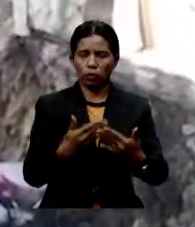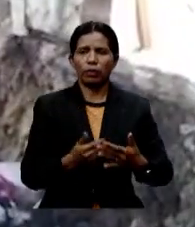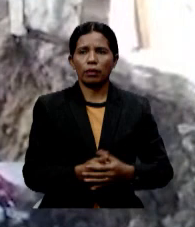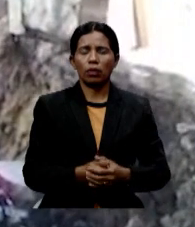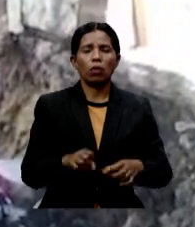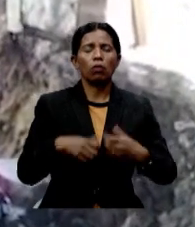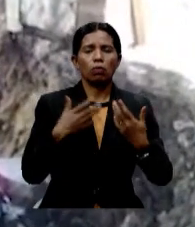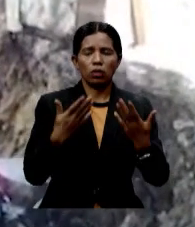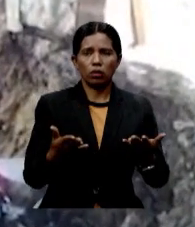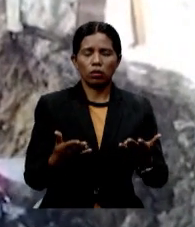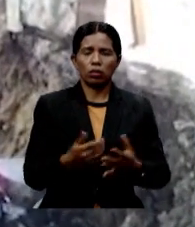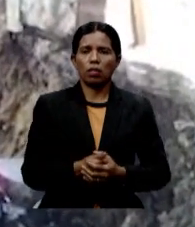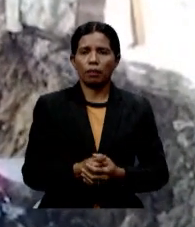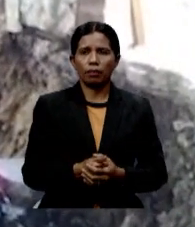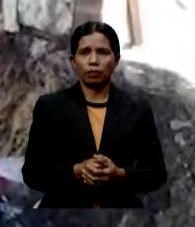a tu halo